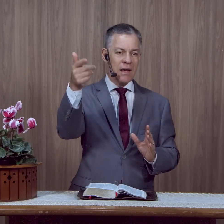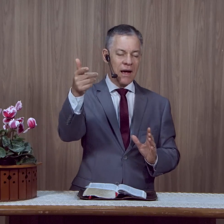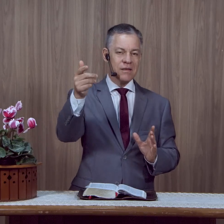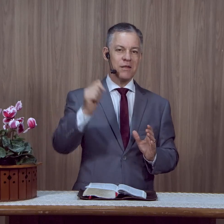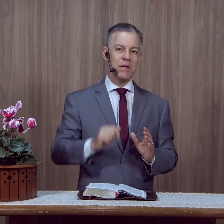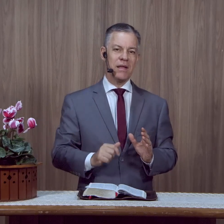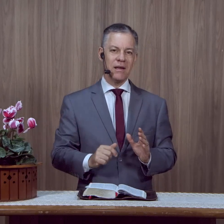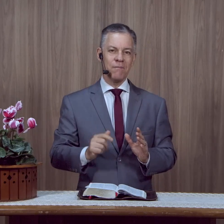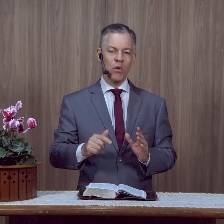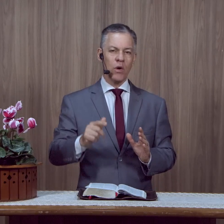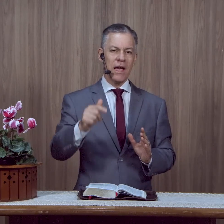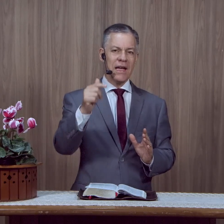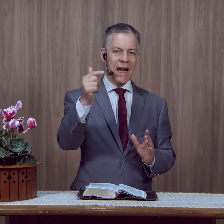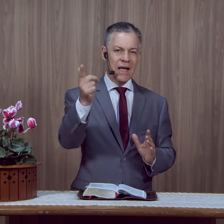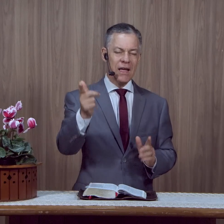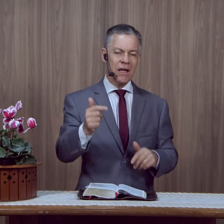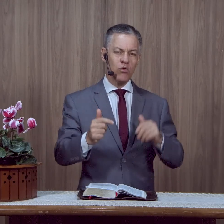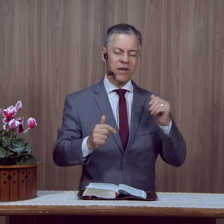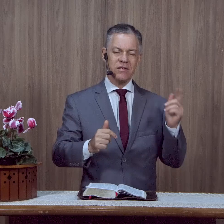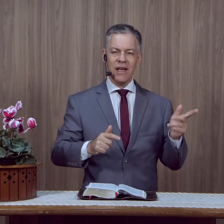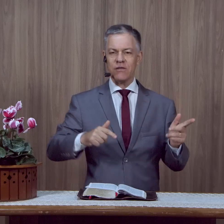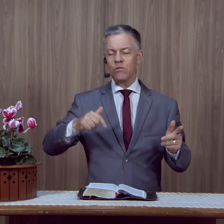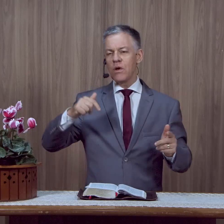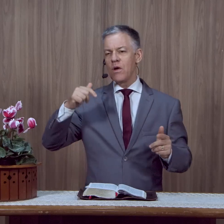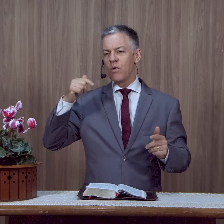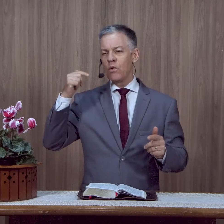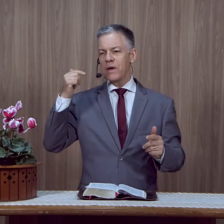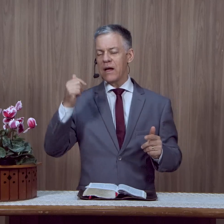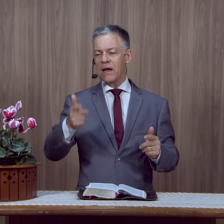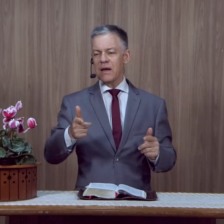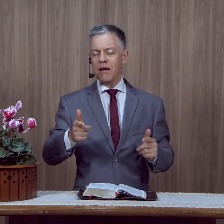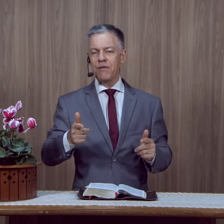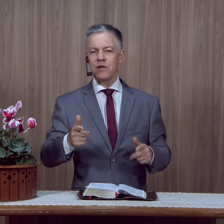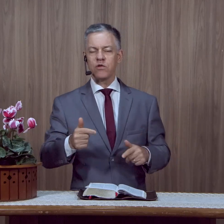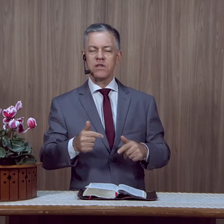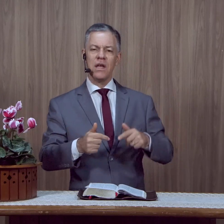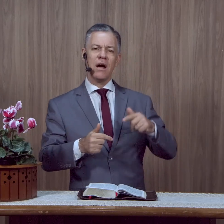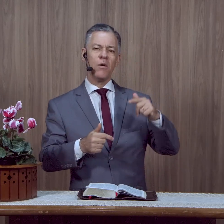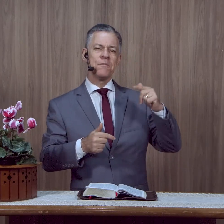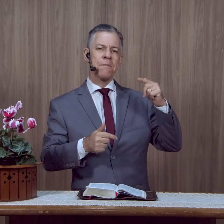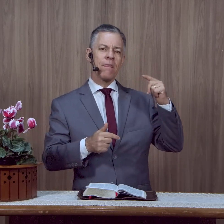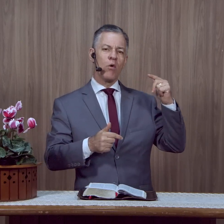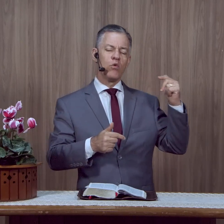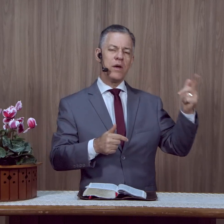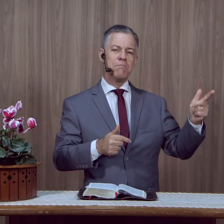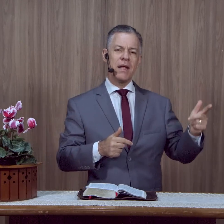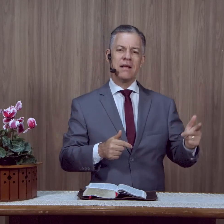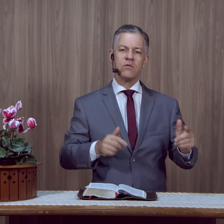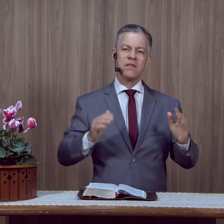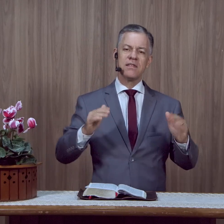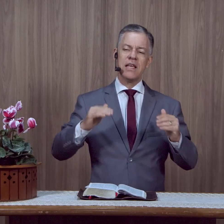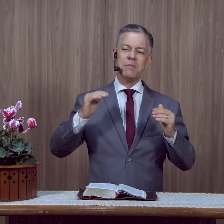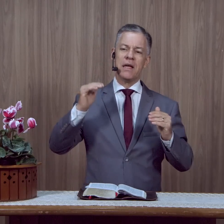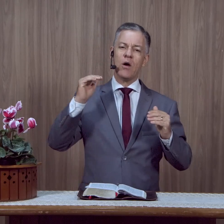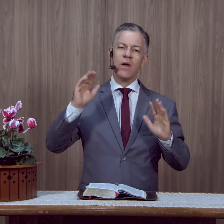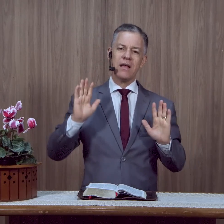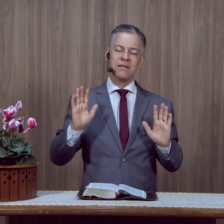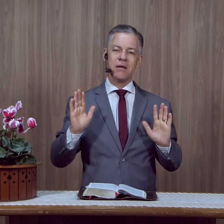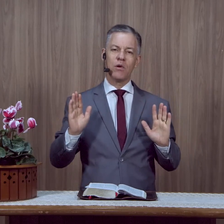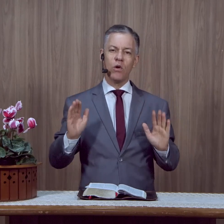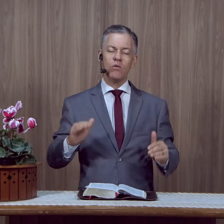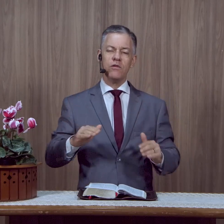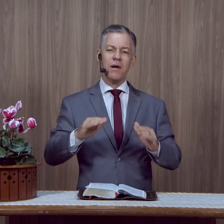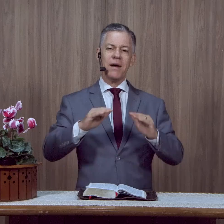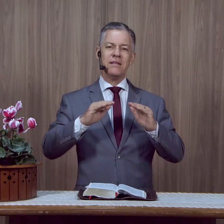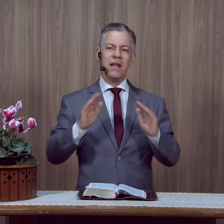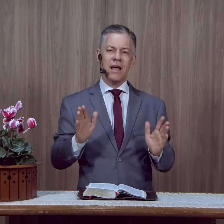alguém acima dele. Qualquer hierarquia, no exército, ou na vida social, ou numa empresa, você sempre terá alguém